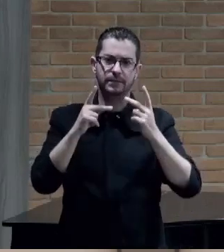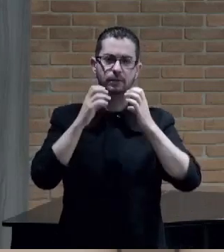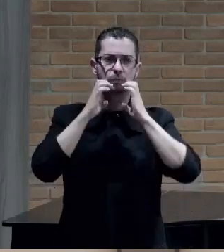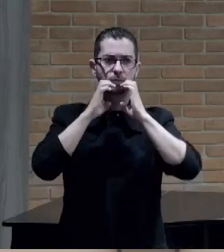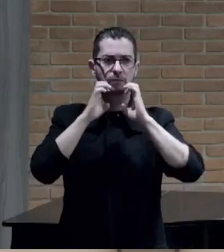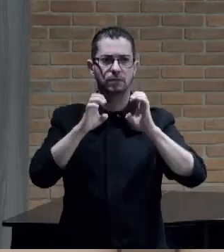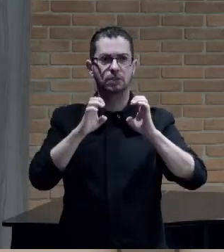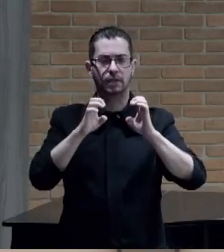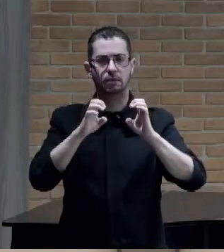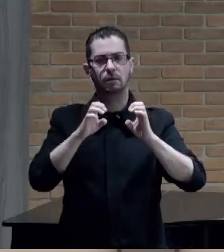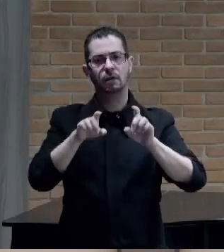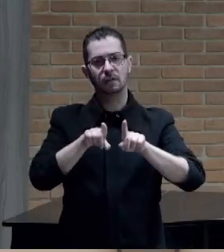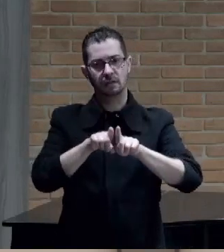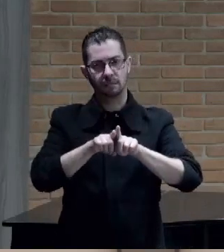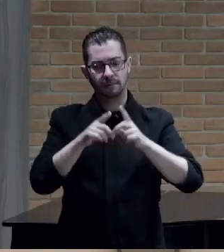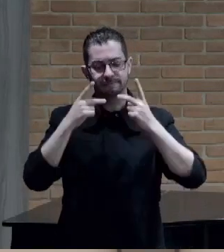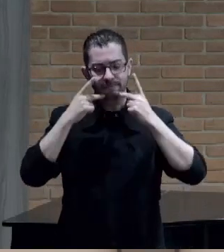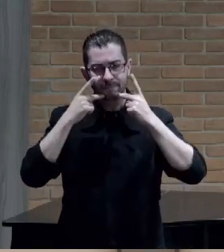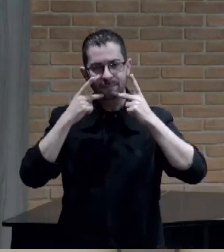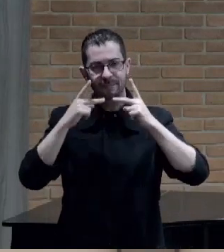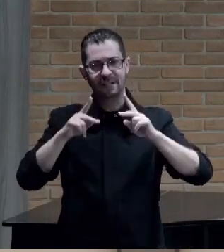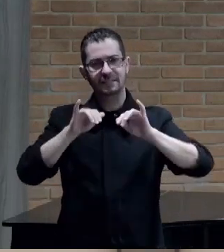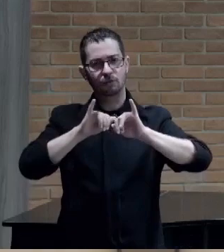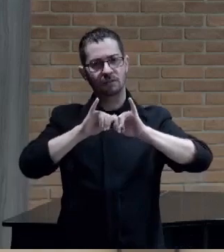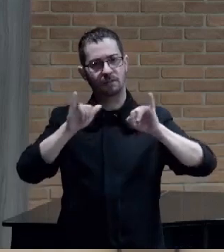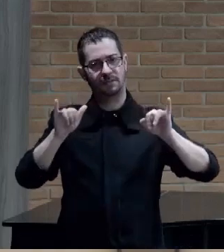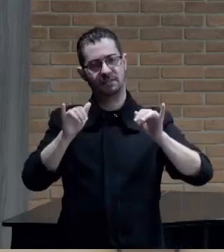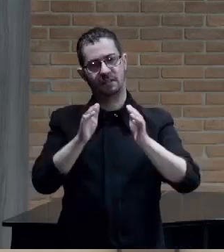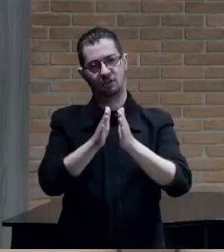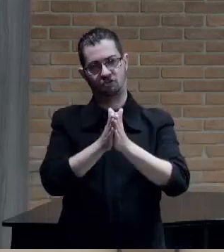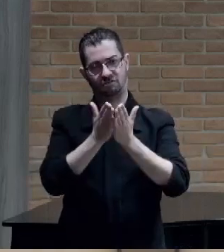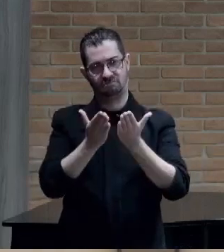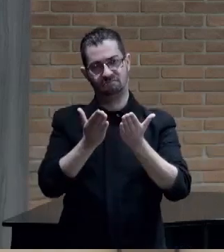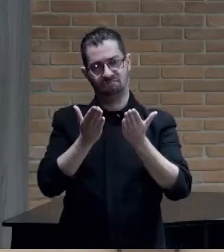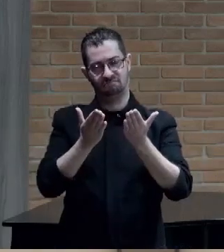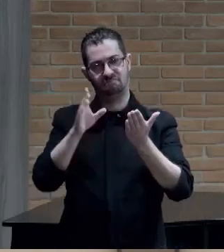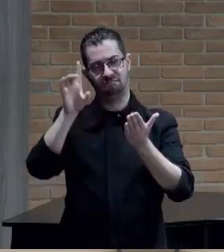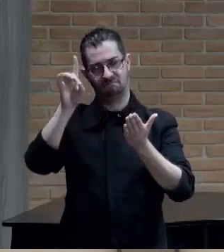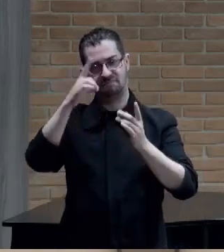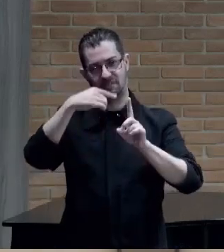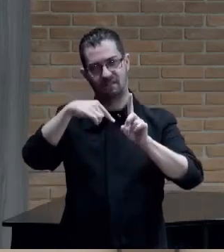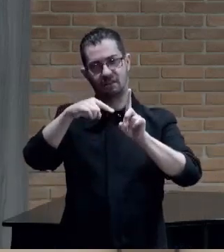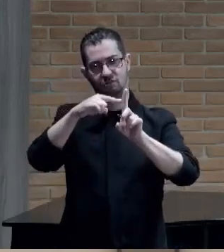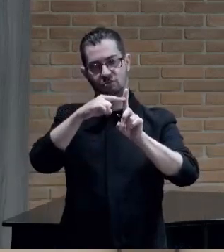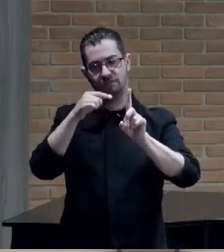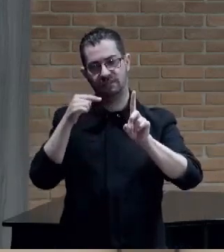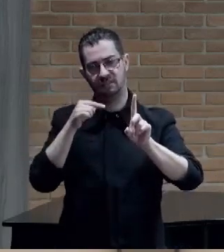e dessa mensagem. E como falamos, nós